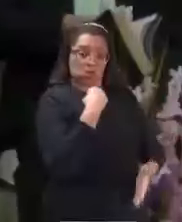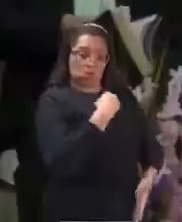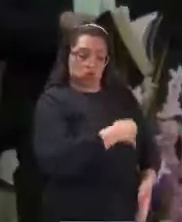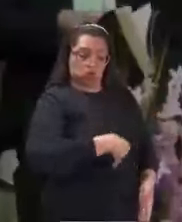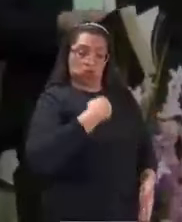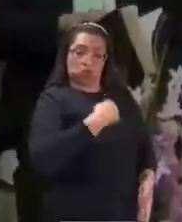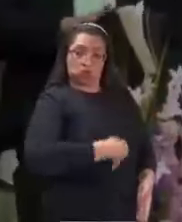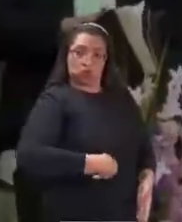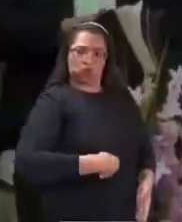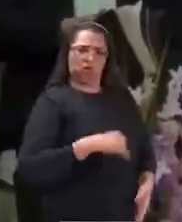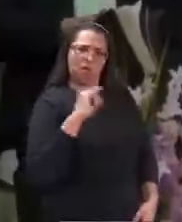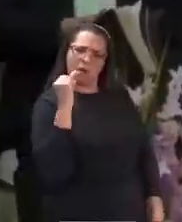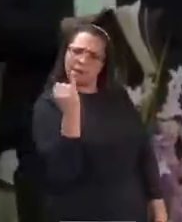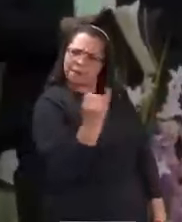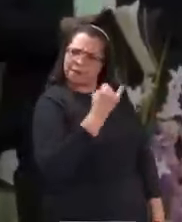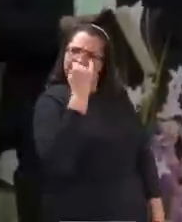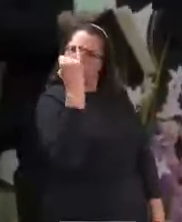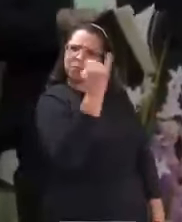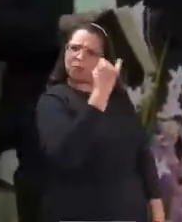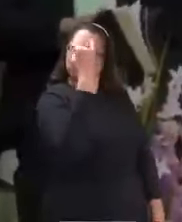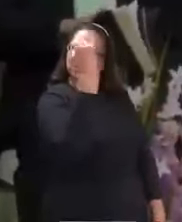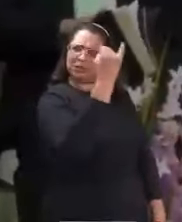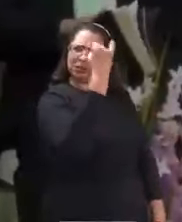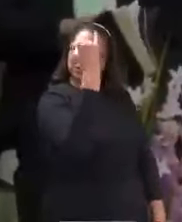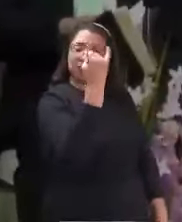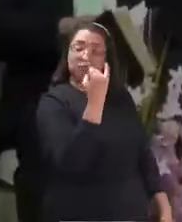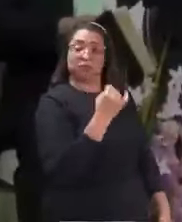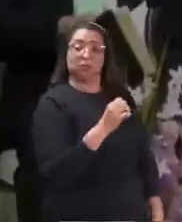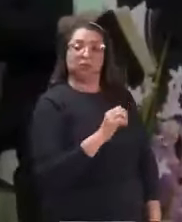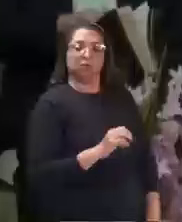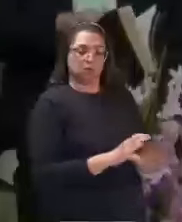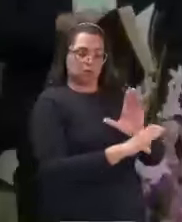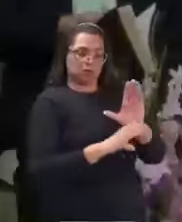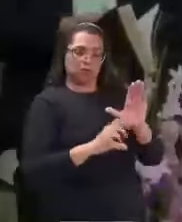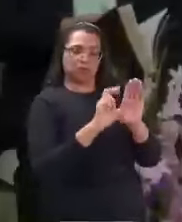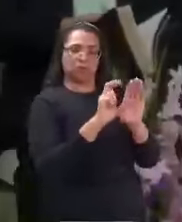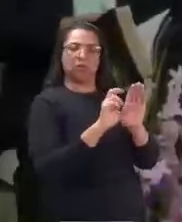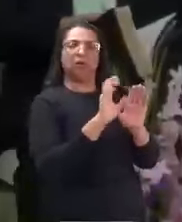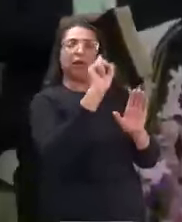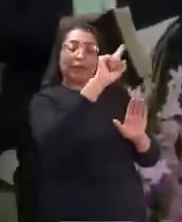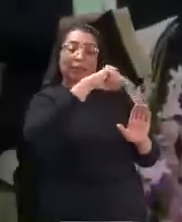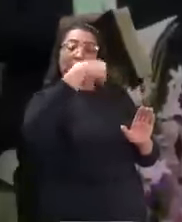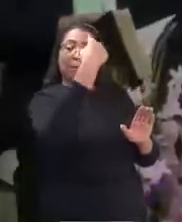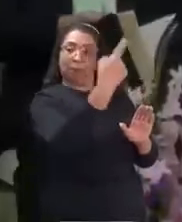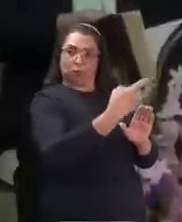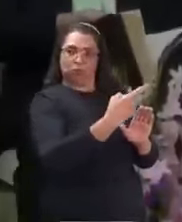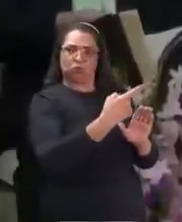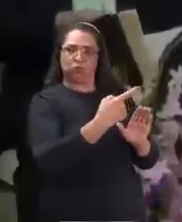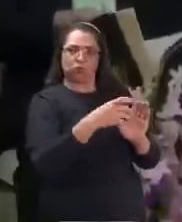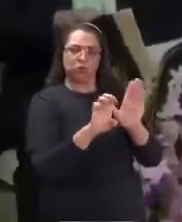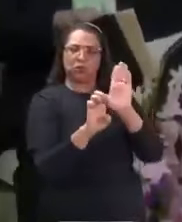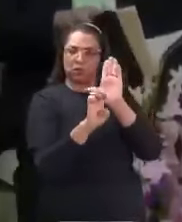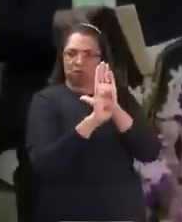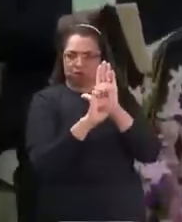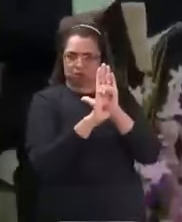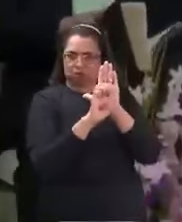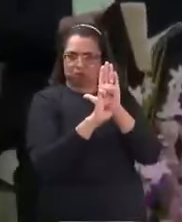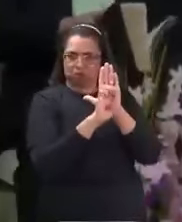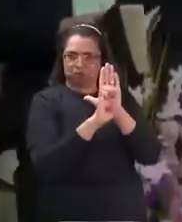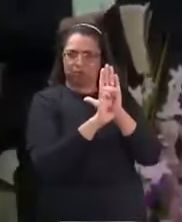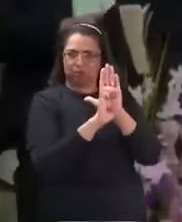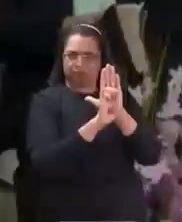Gênesis do Capítulo 50 ao primeiro Versículo Capítulo do Êxodo a uma sucessão de